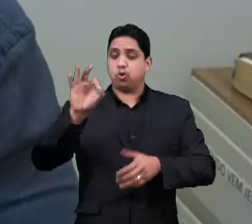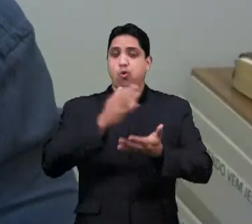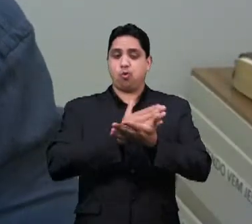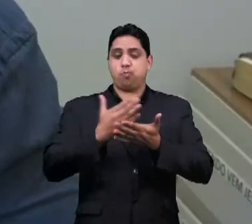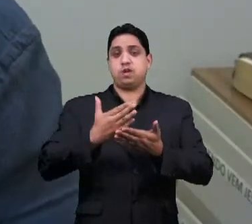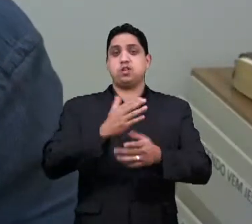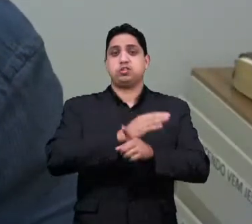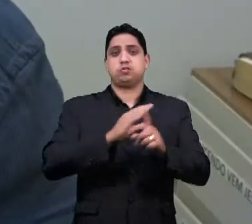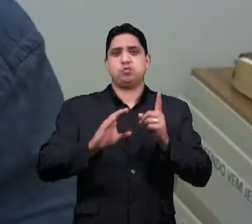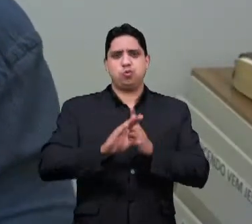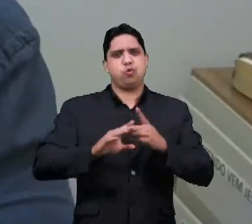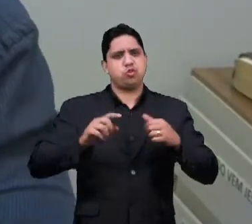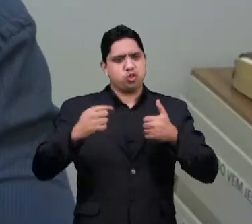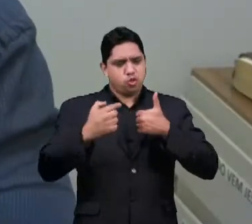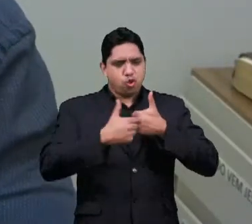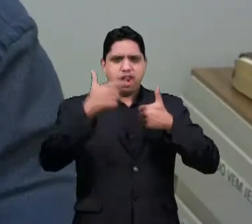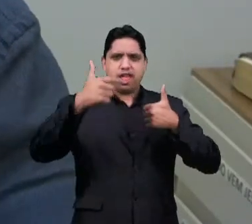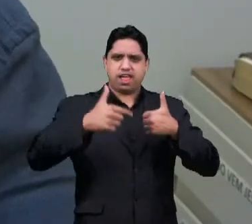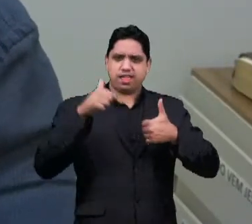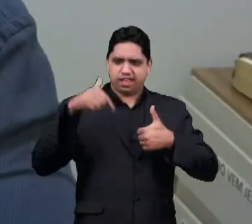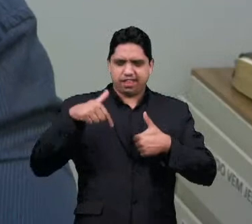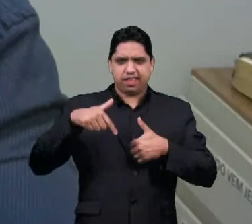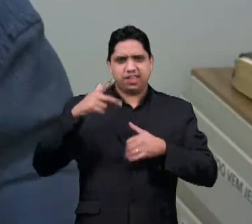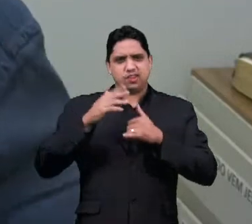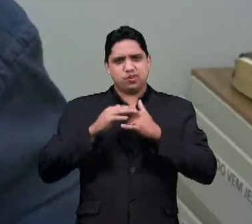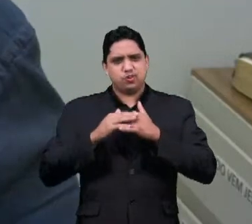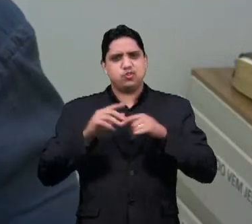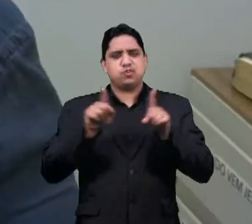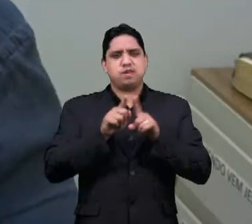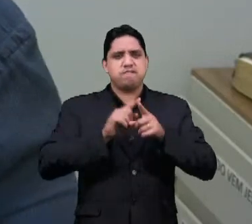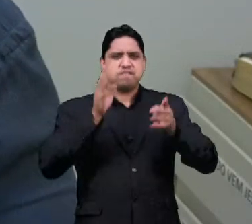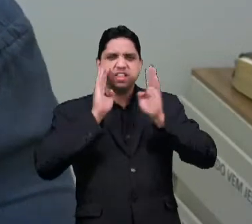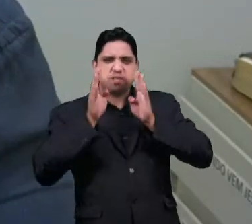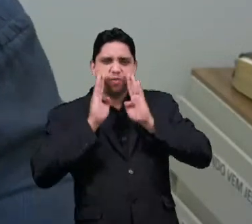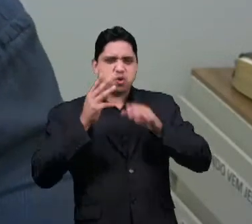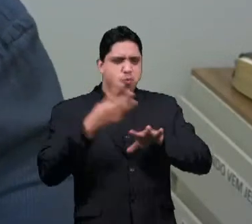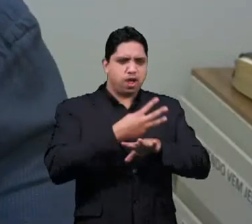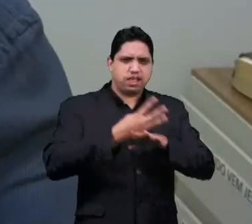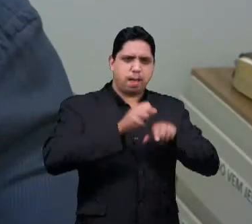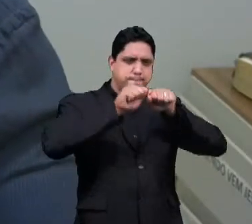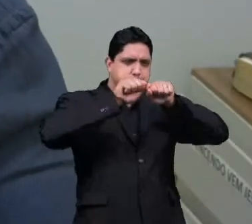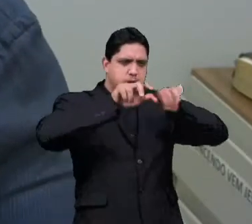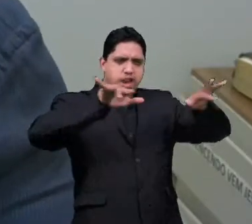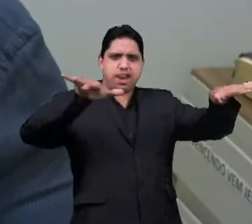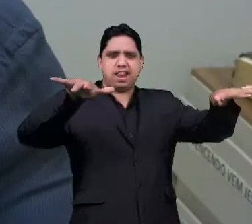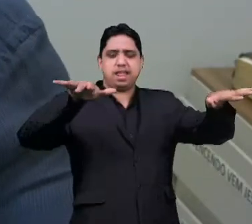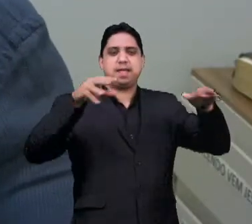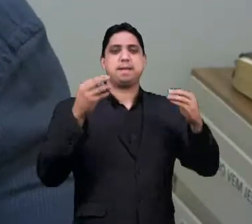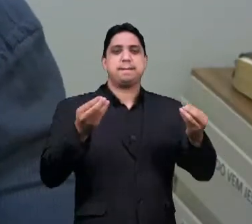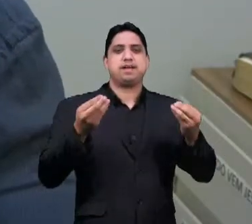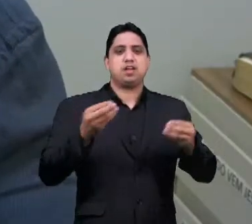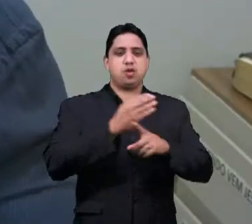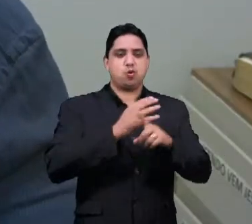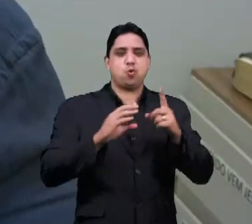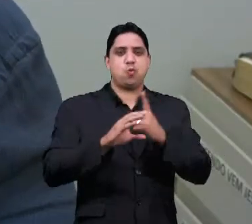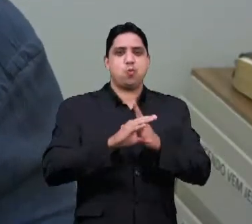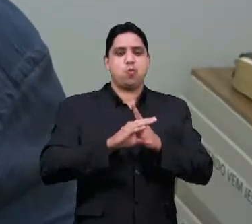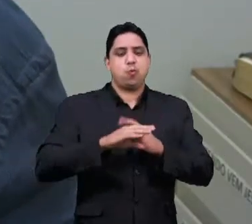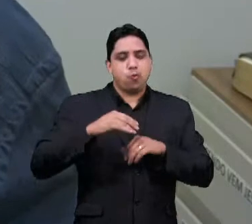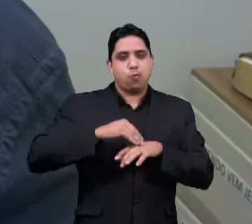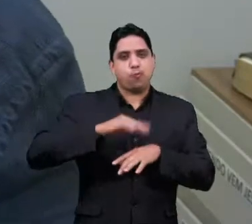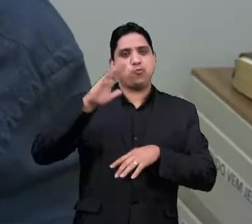aí nos grupos de WhatsApp, compartilhe aí no seu Facebook, para que o culto tome mais relevância, mais pessoas possam